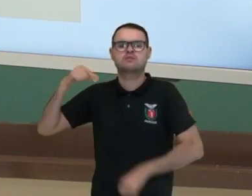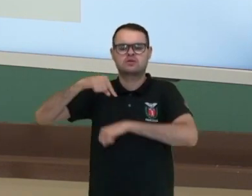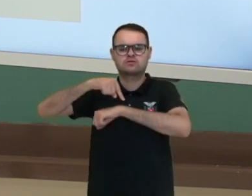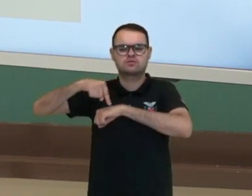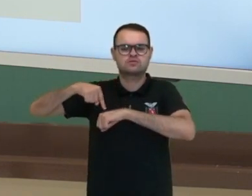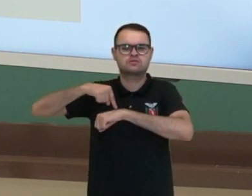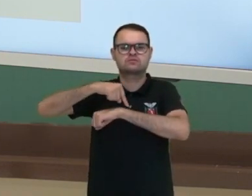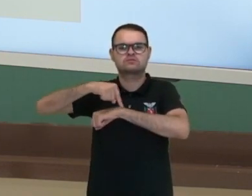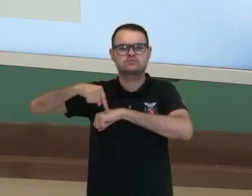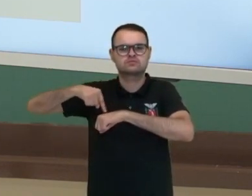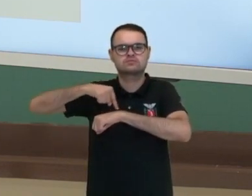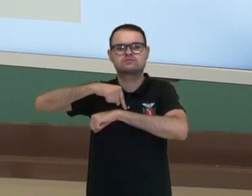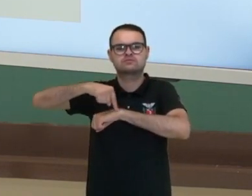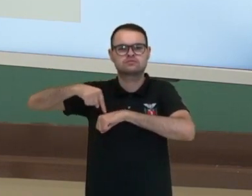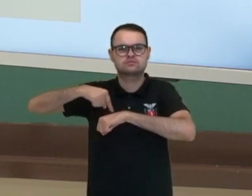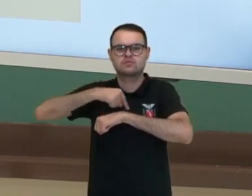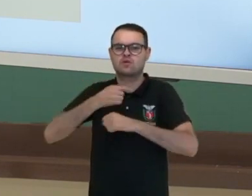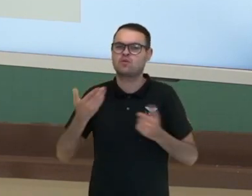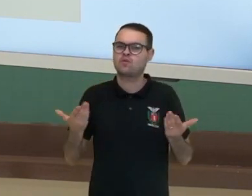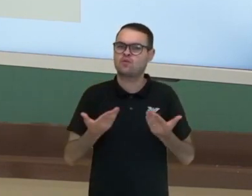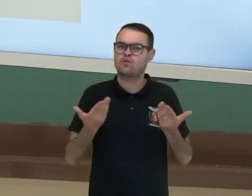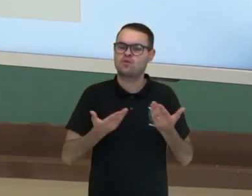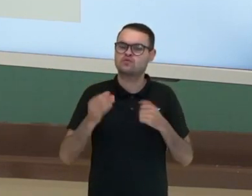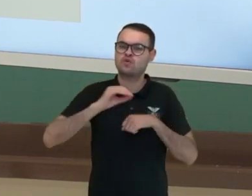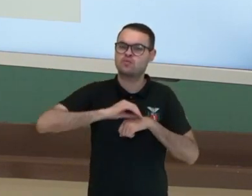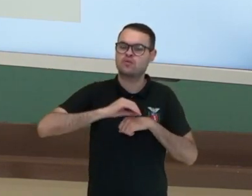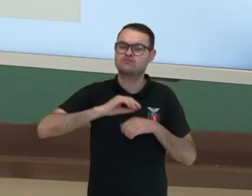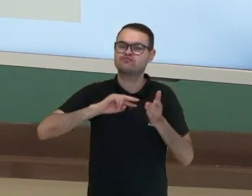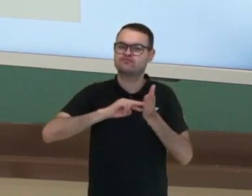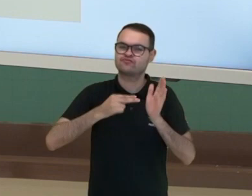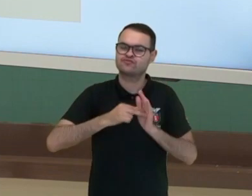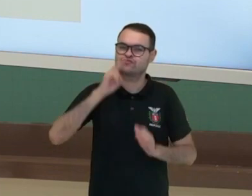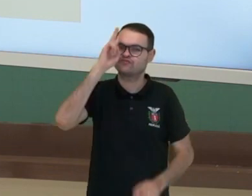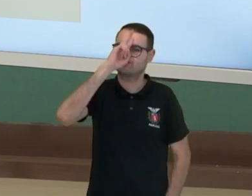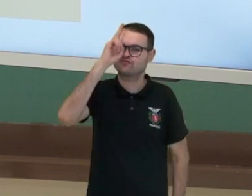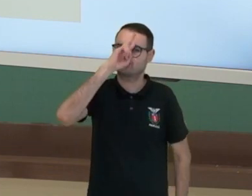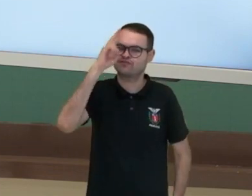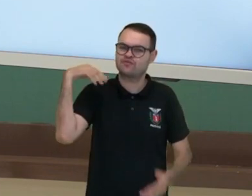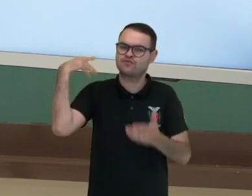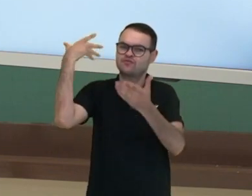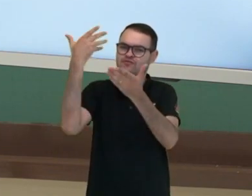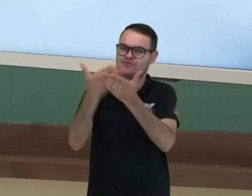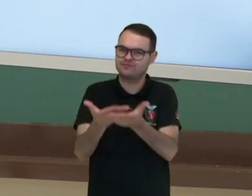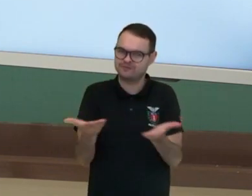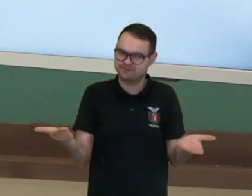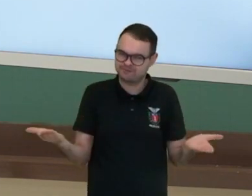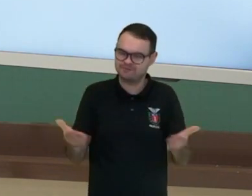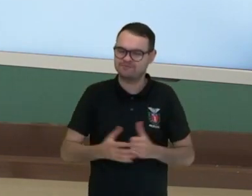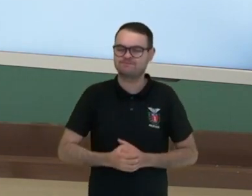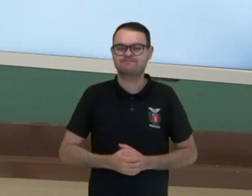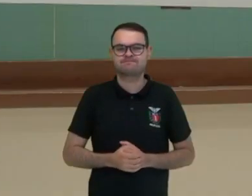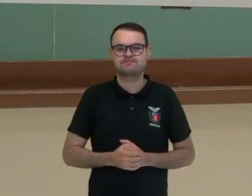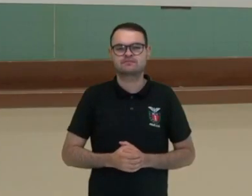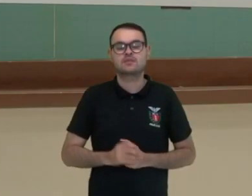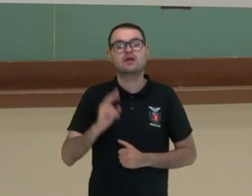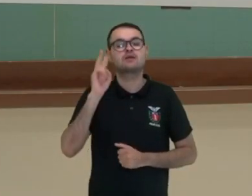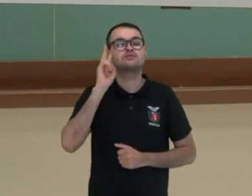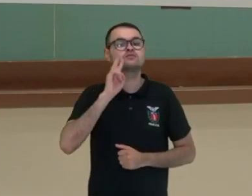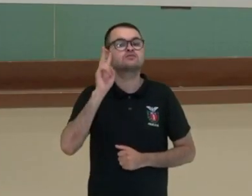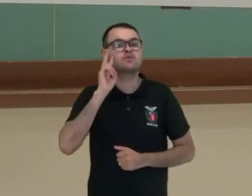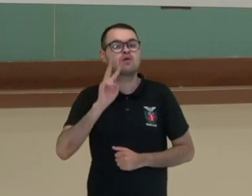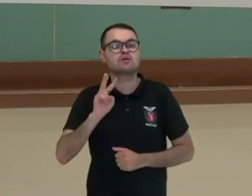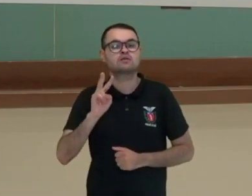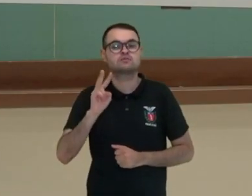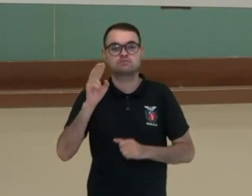um objeto aí que representa a história e a historicidade, né? Olha só, história em